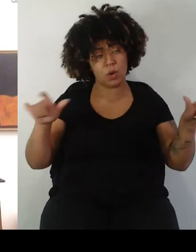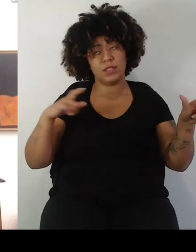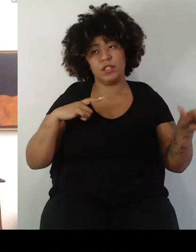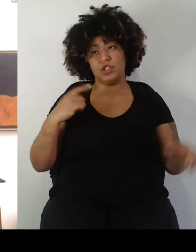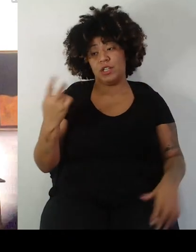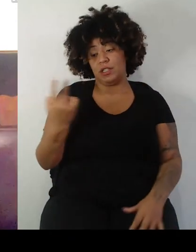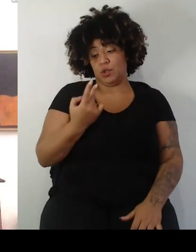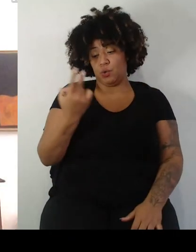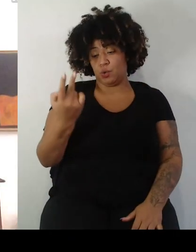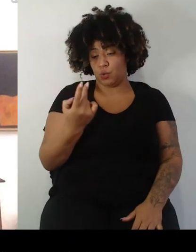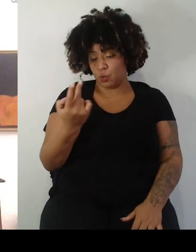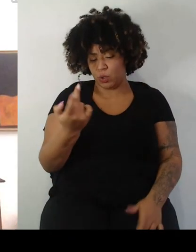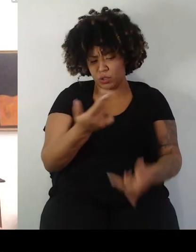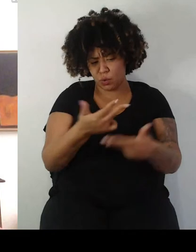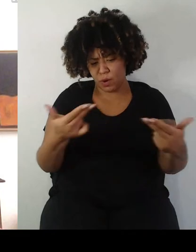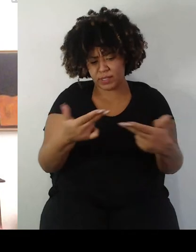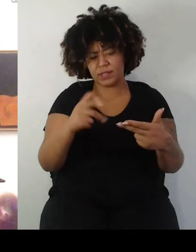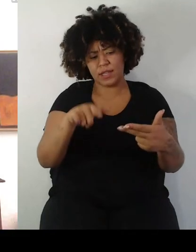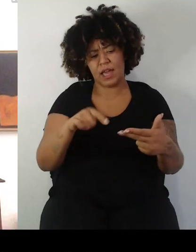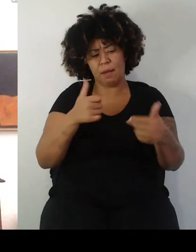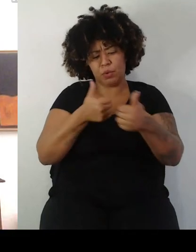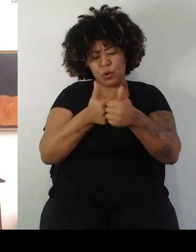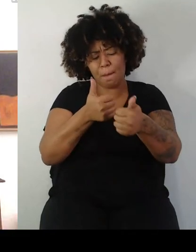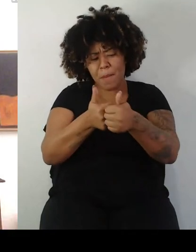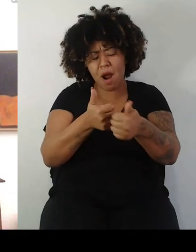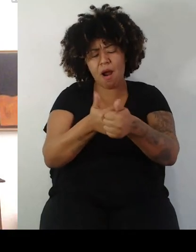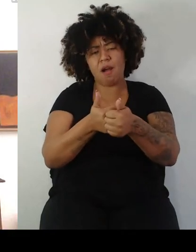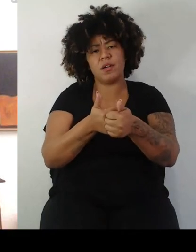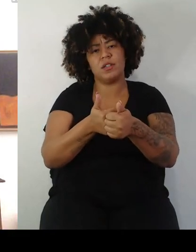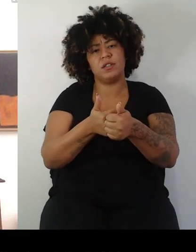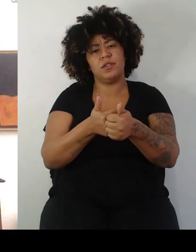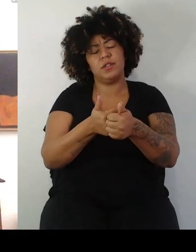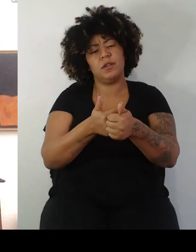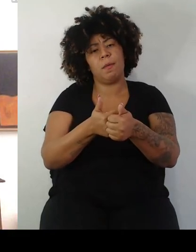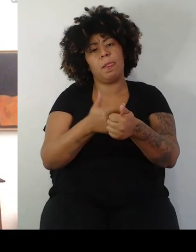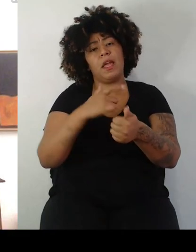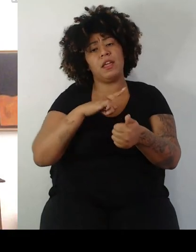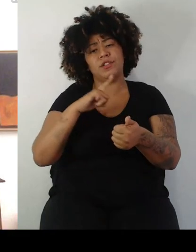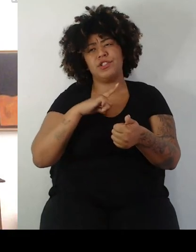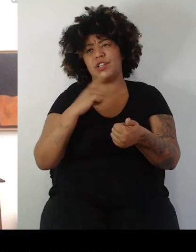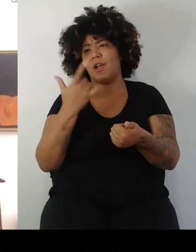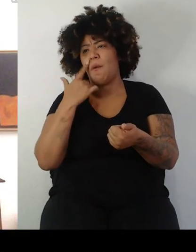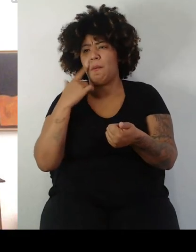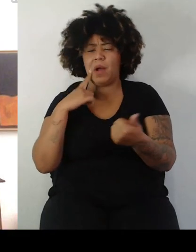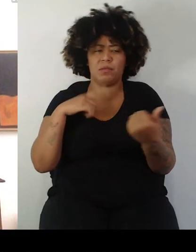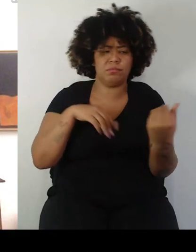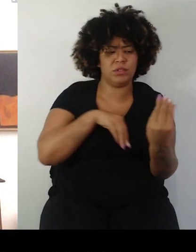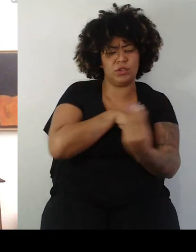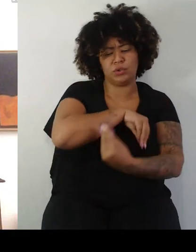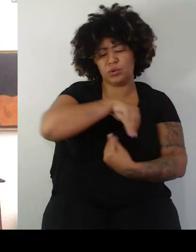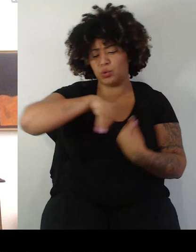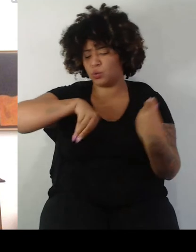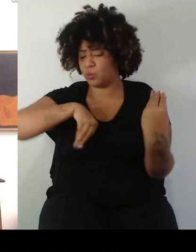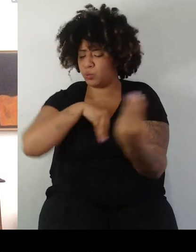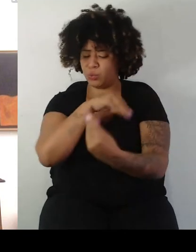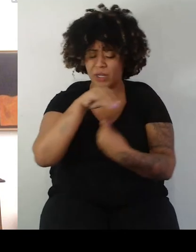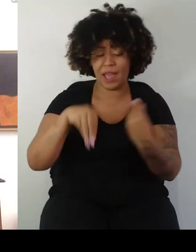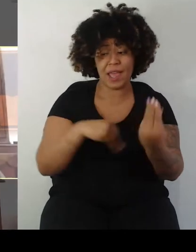muito próximos e havia um jogo entre os dois isso faz sinal para ele